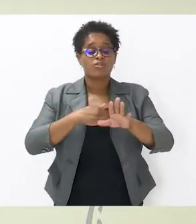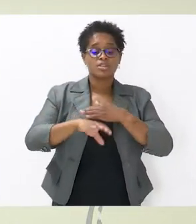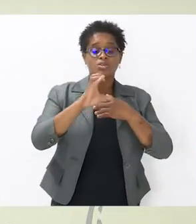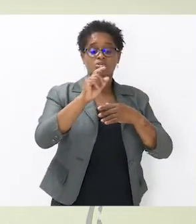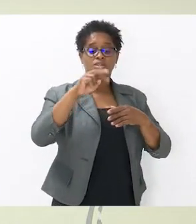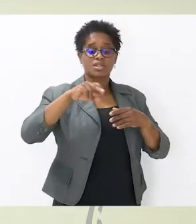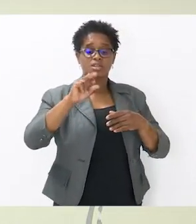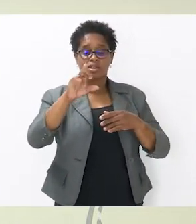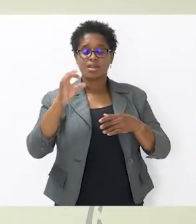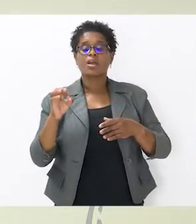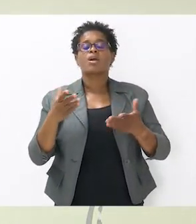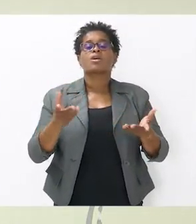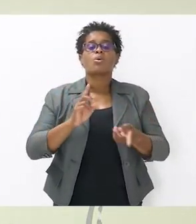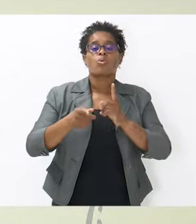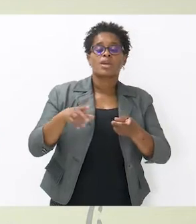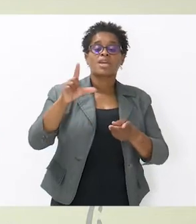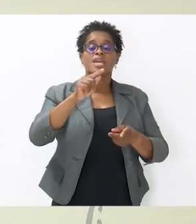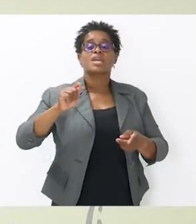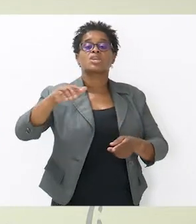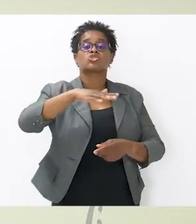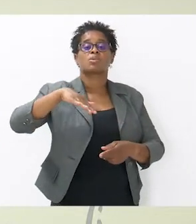é o cenário? O cenário é o espaço